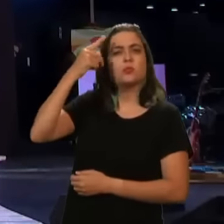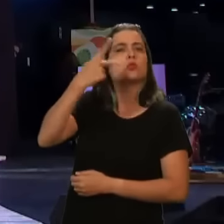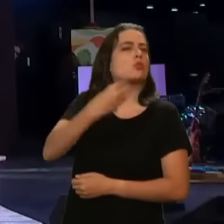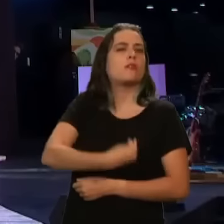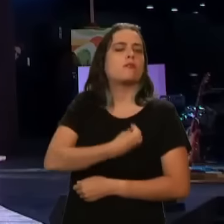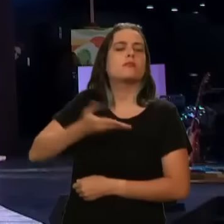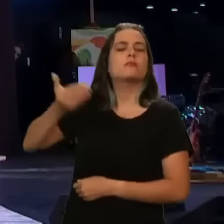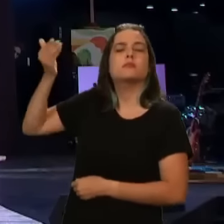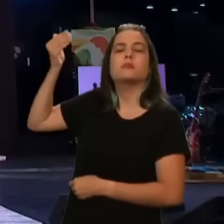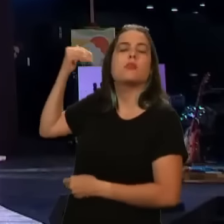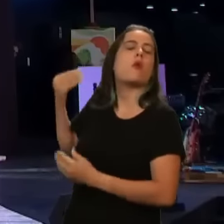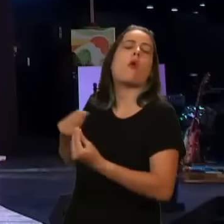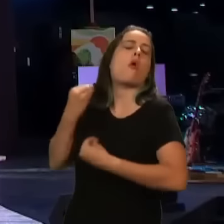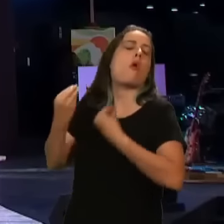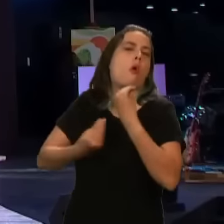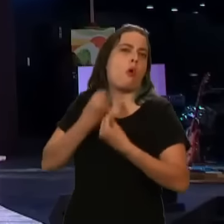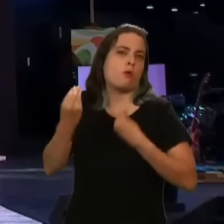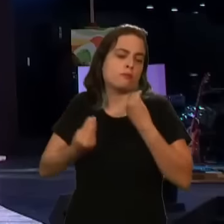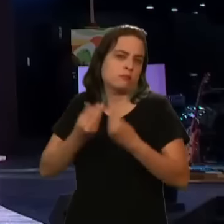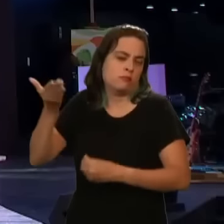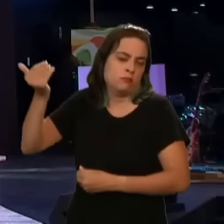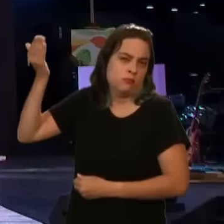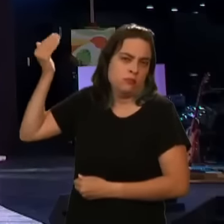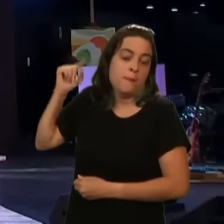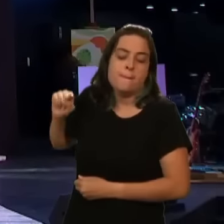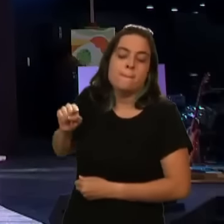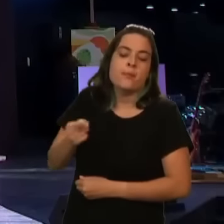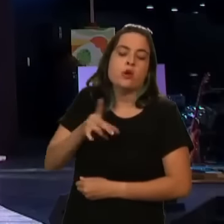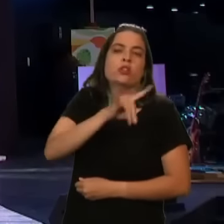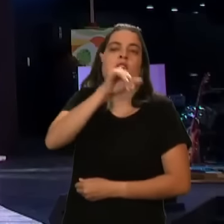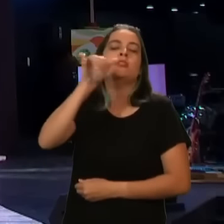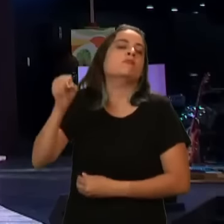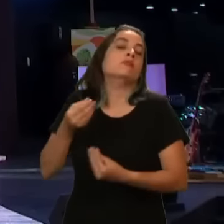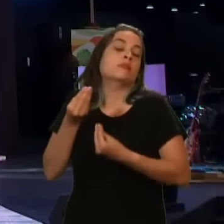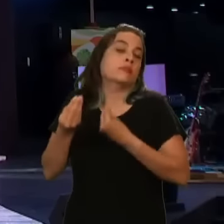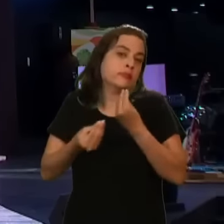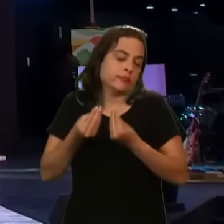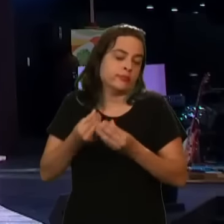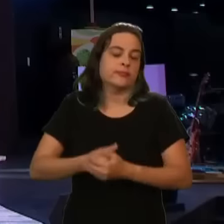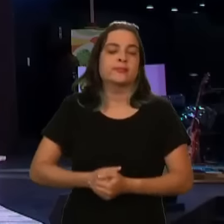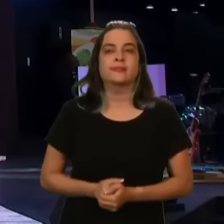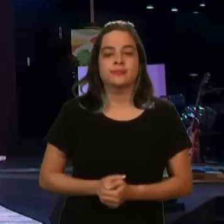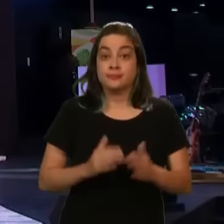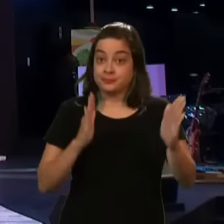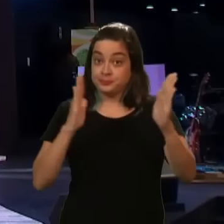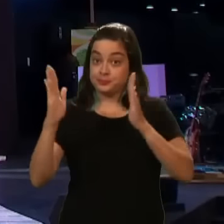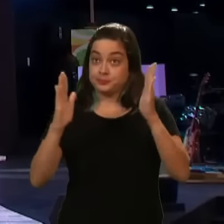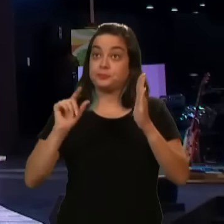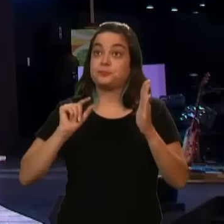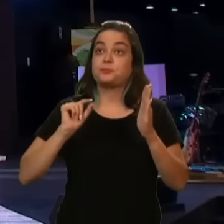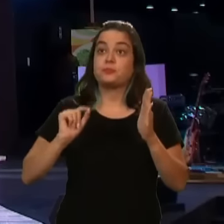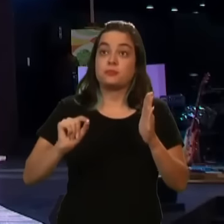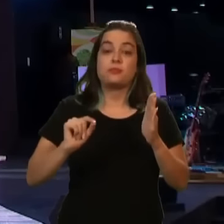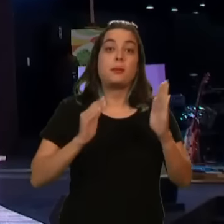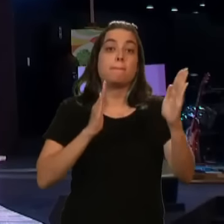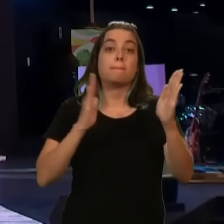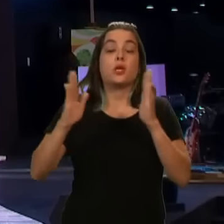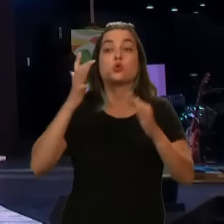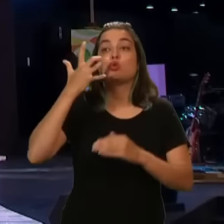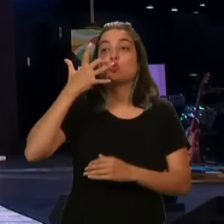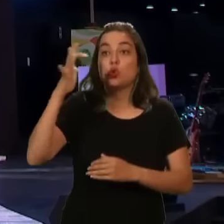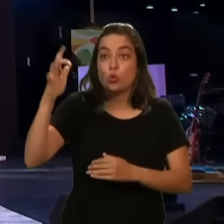Como foram os seus primeiros 1000 dias? Esse período é chamado período de ouro e